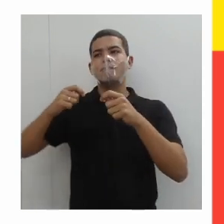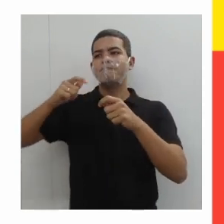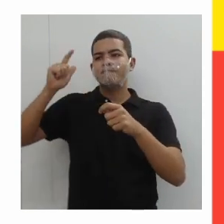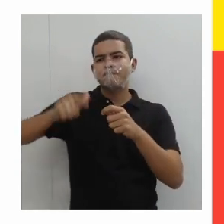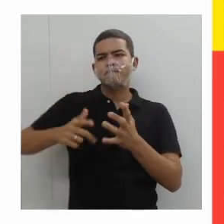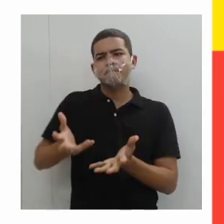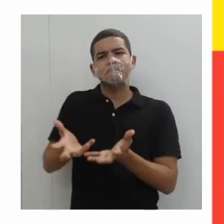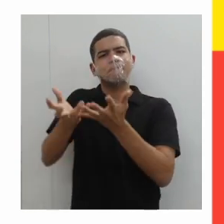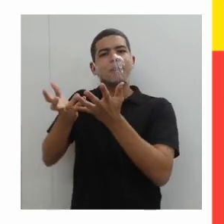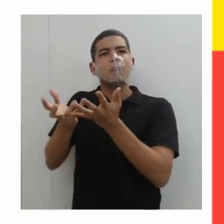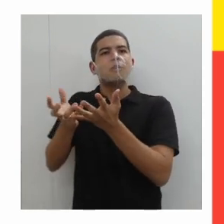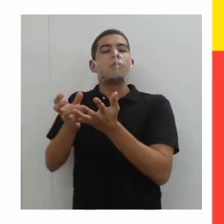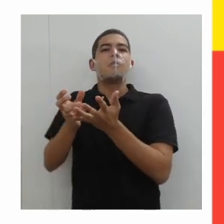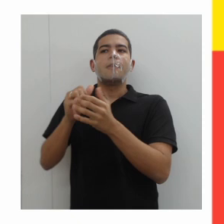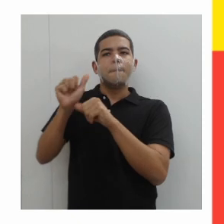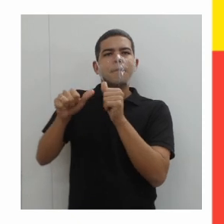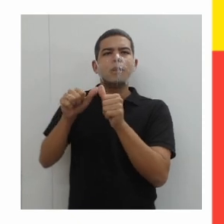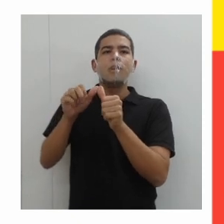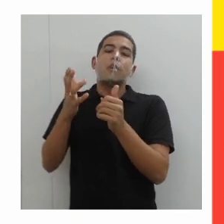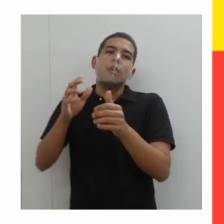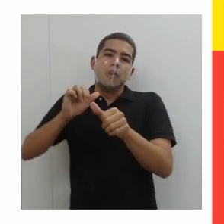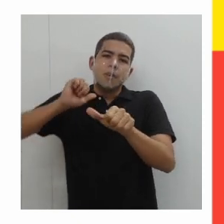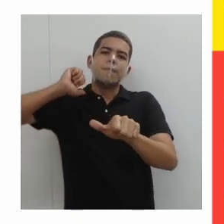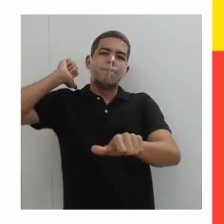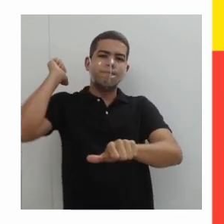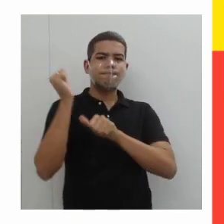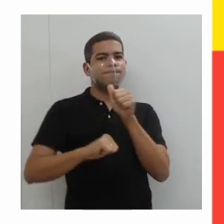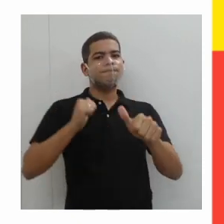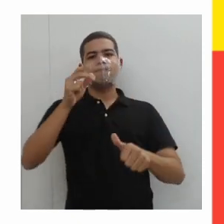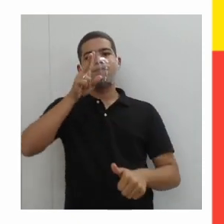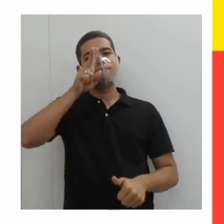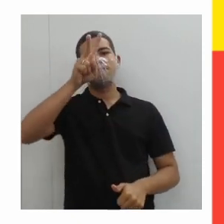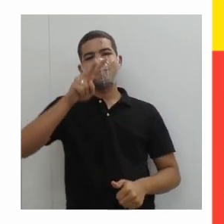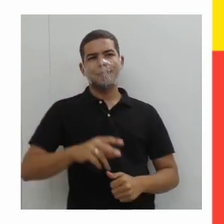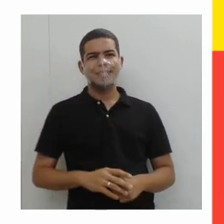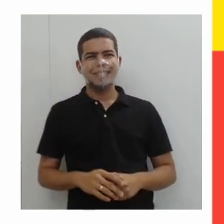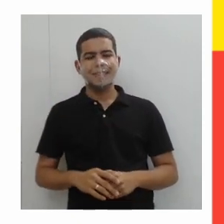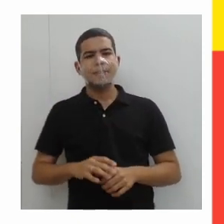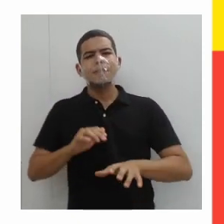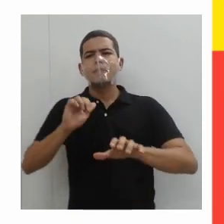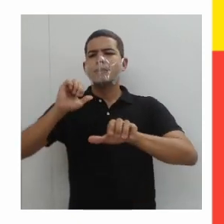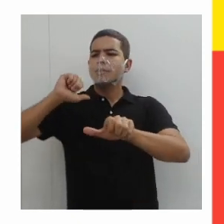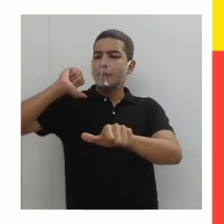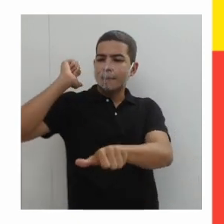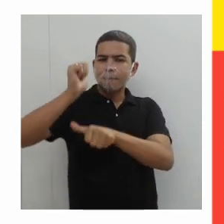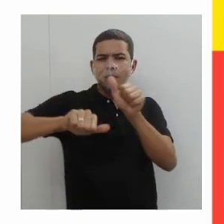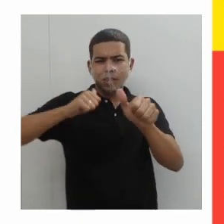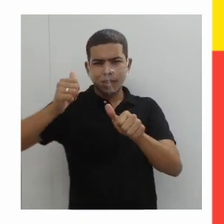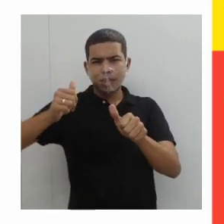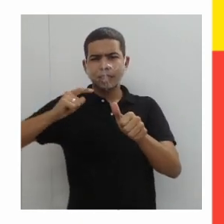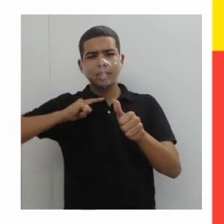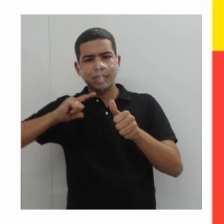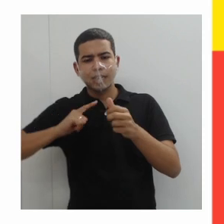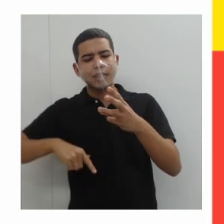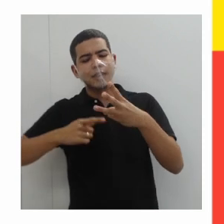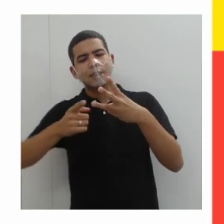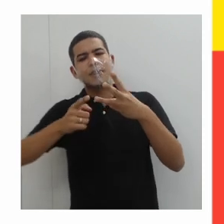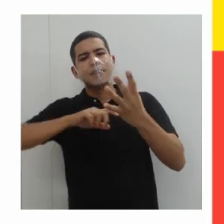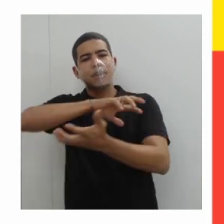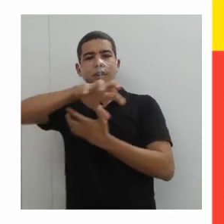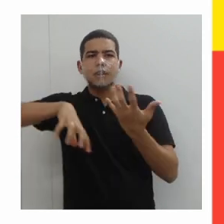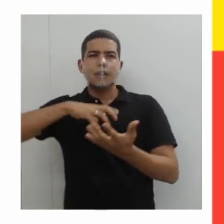reforçado ou ele precisa ser transformado mesmo. Certo? E aí quando a gente fala em transformação, vem o que a gente chama de